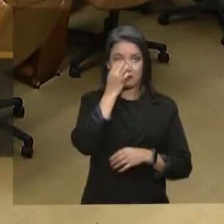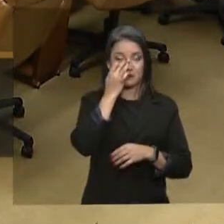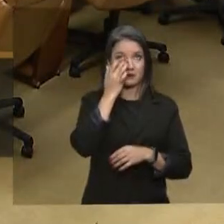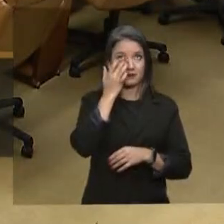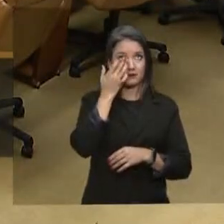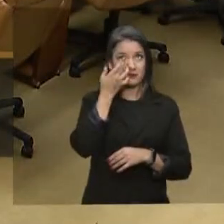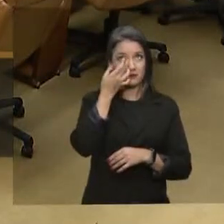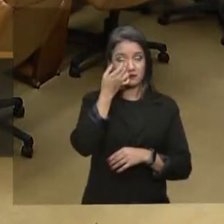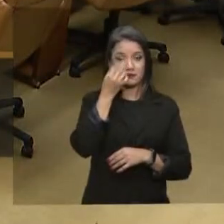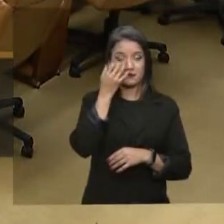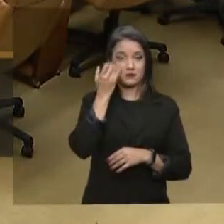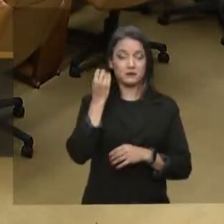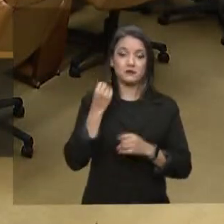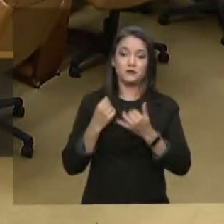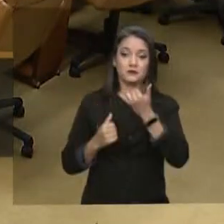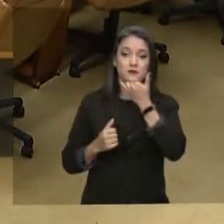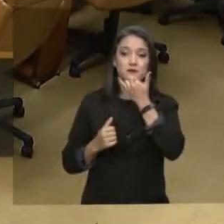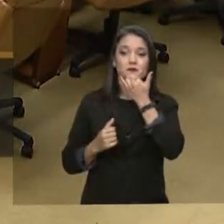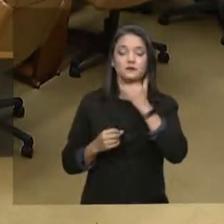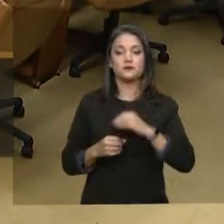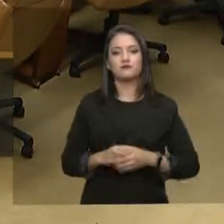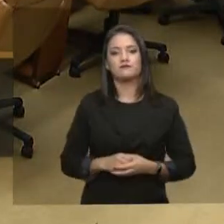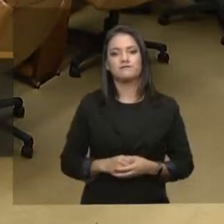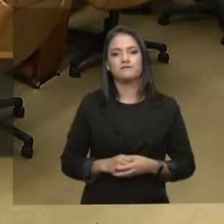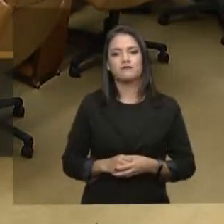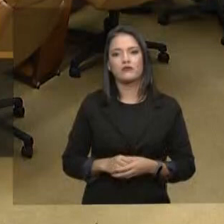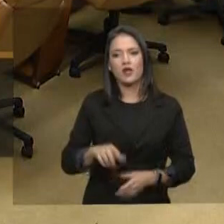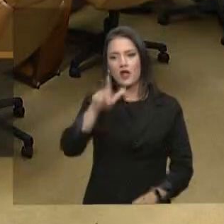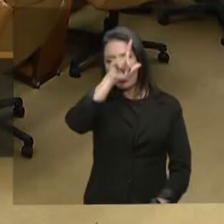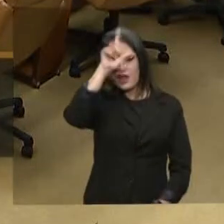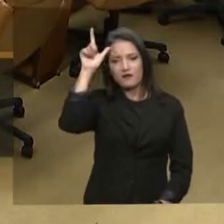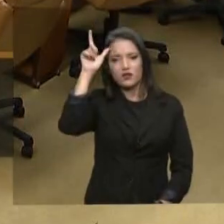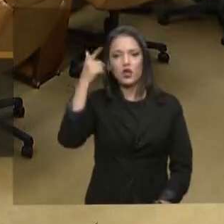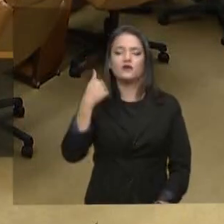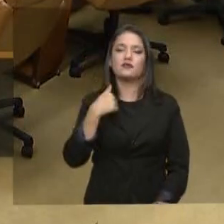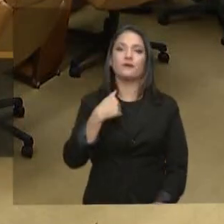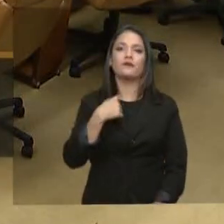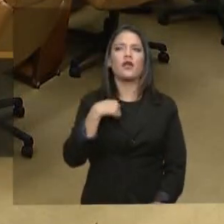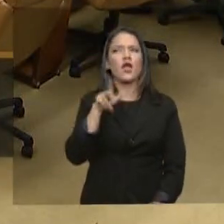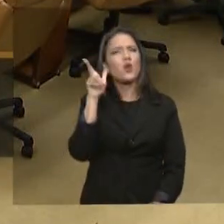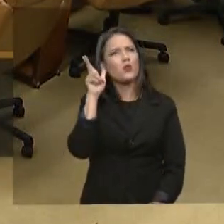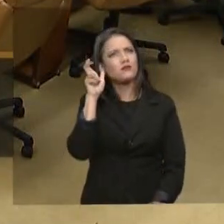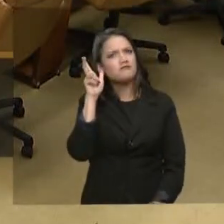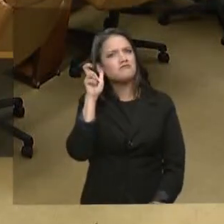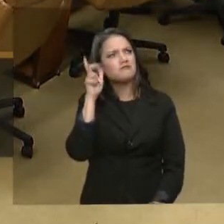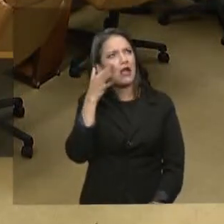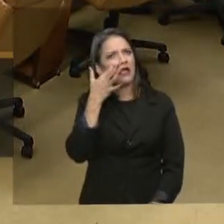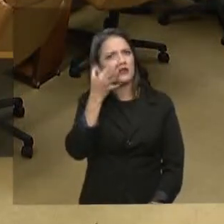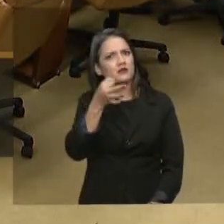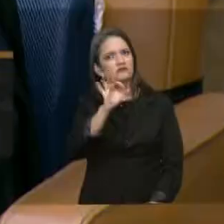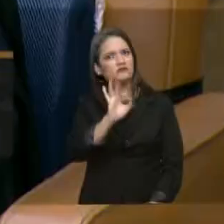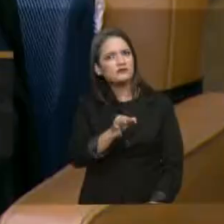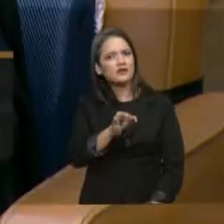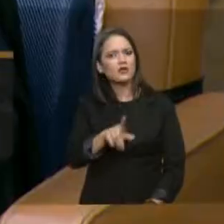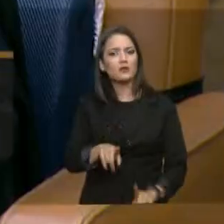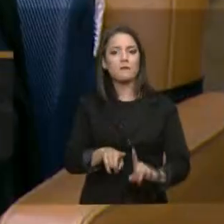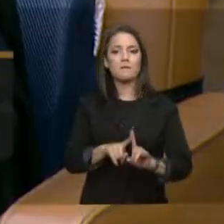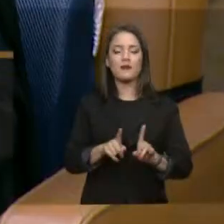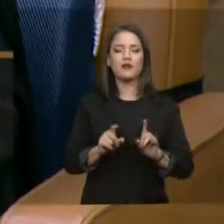Pois não. Pela ordem, senhor presidente. Eu ouvi com muita atenção o voto do eminente ministro Alexandre de Moraes e eu